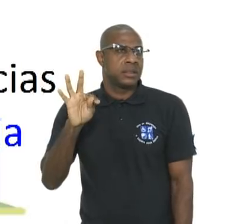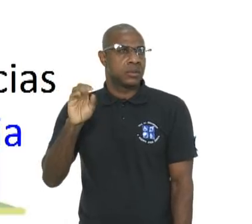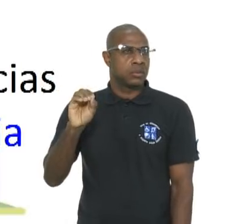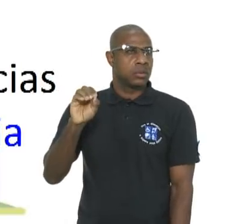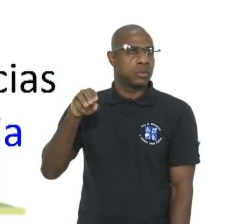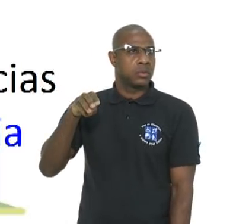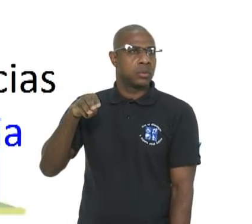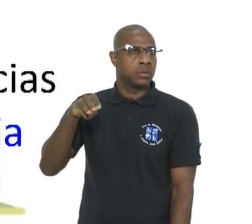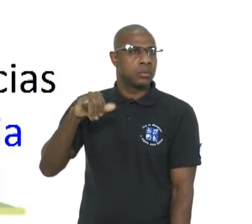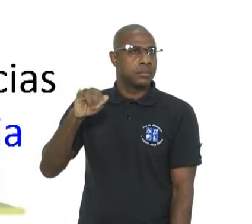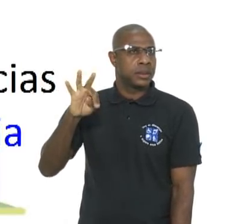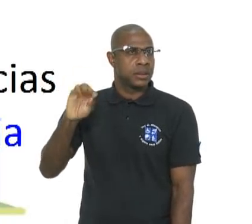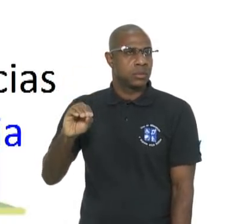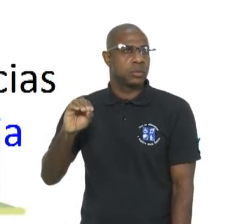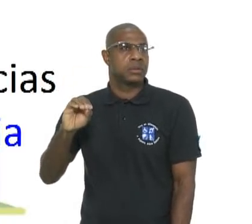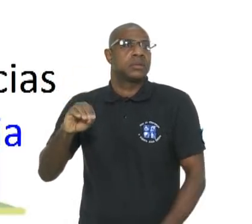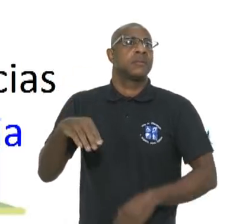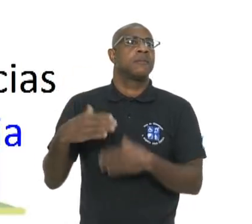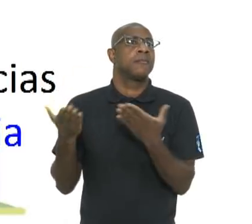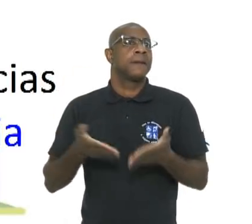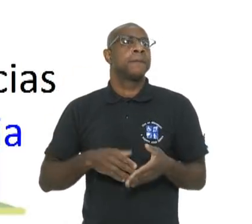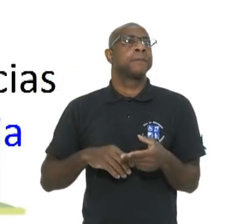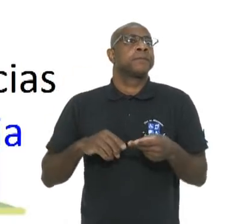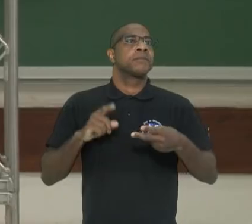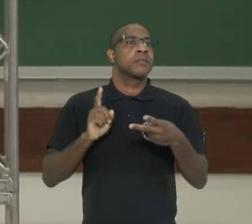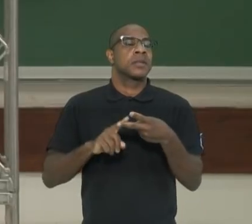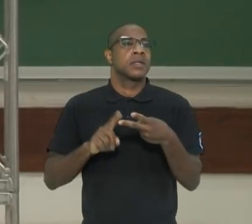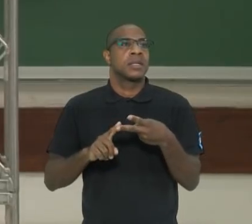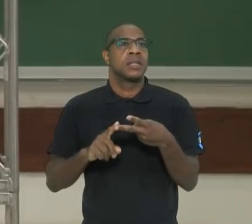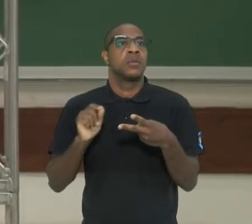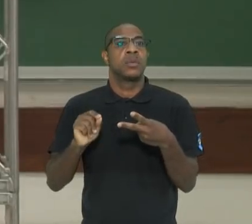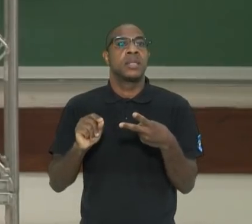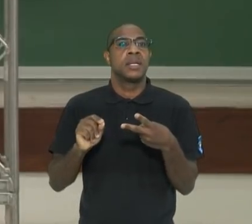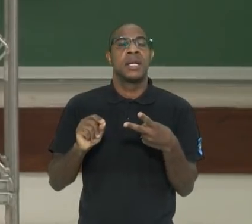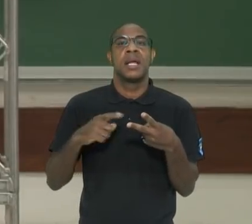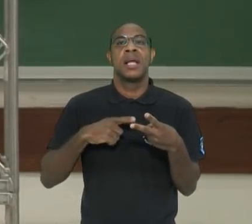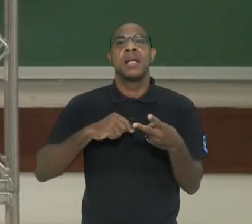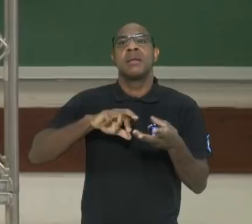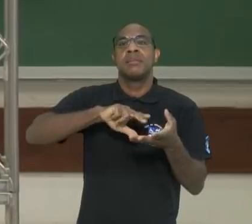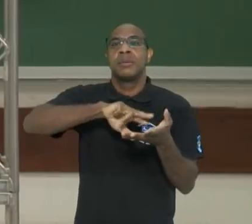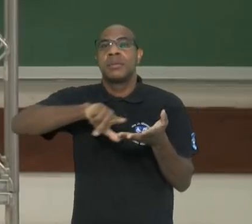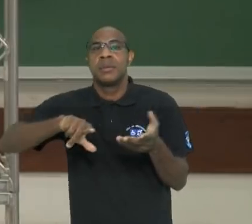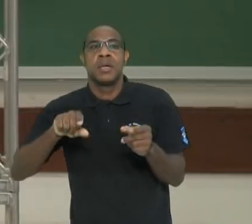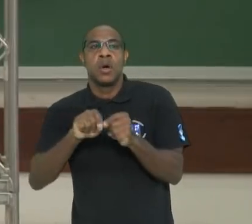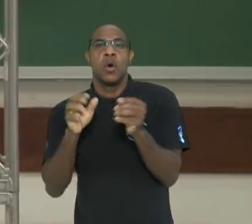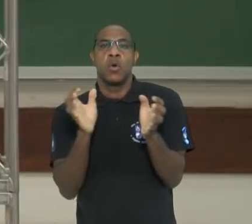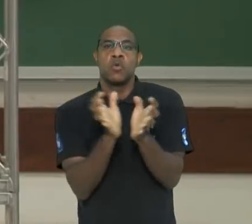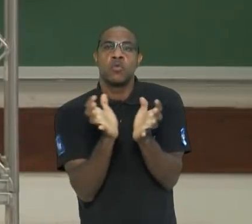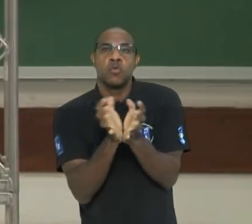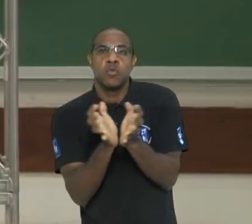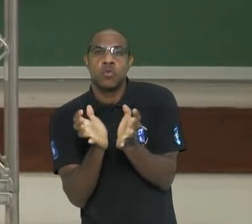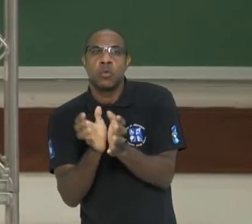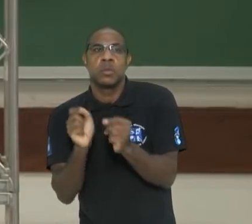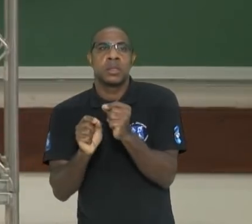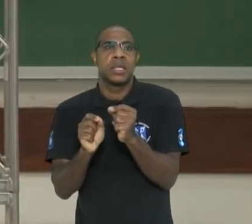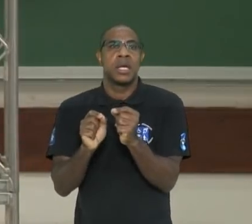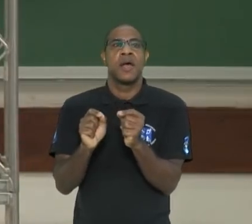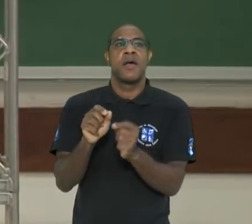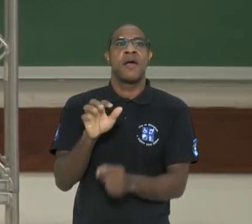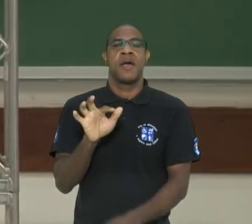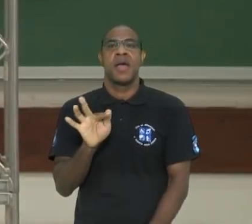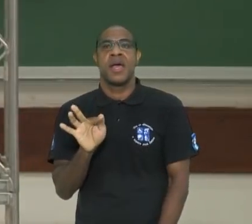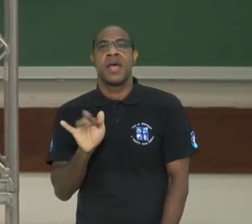função ecológica, e elas são componentes do fitoplâncton e do zooplâncton, que são